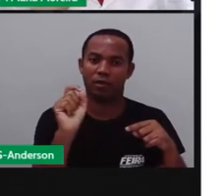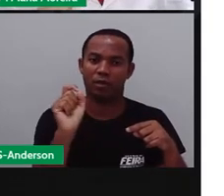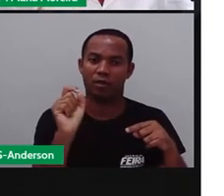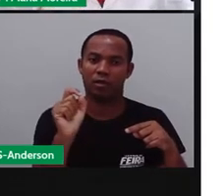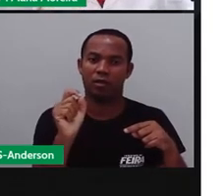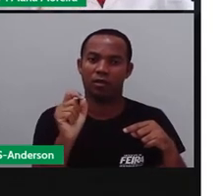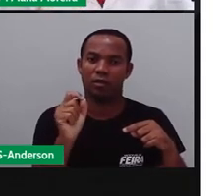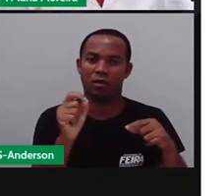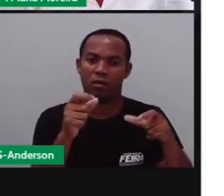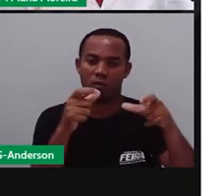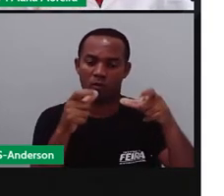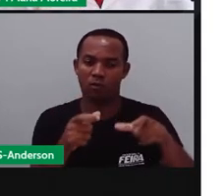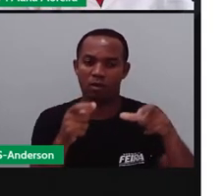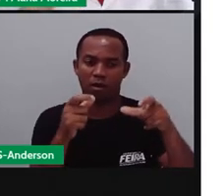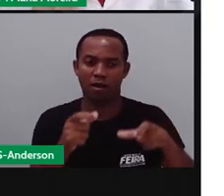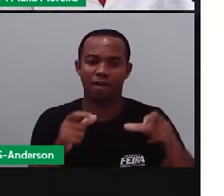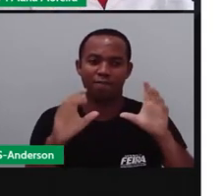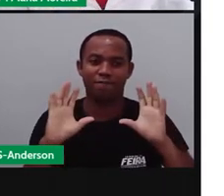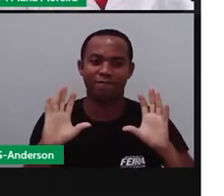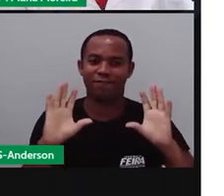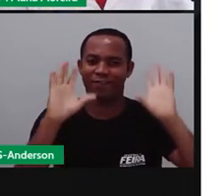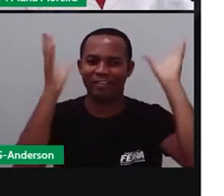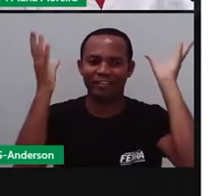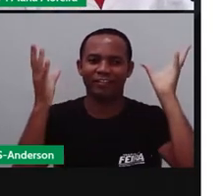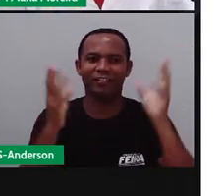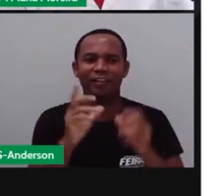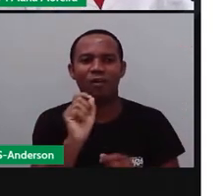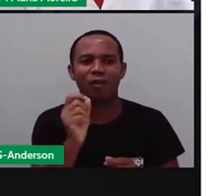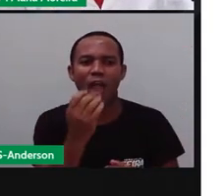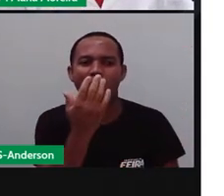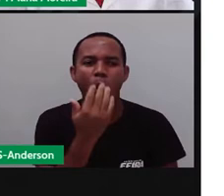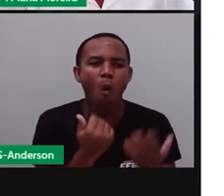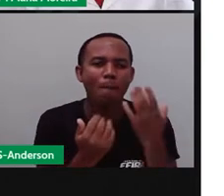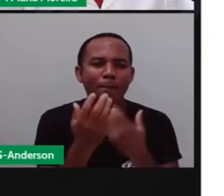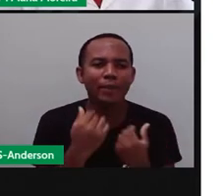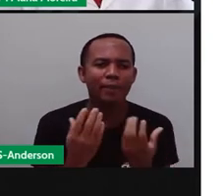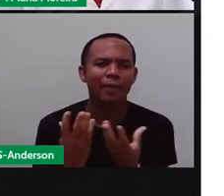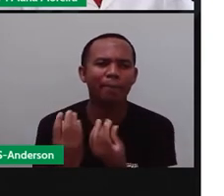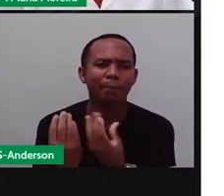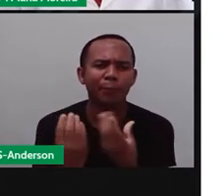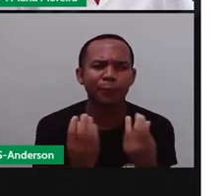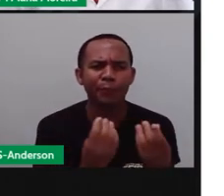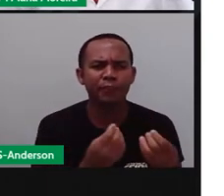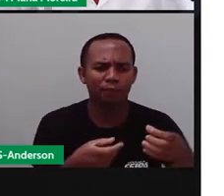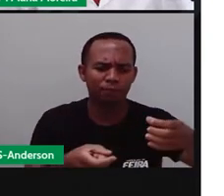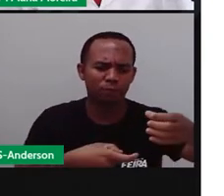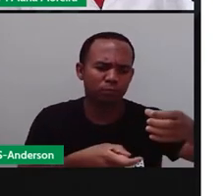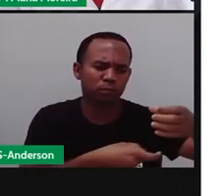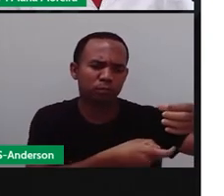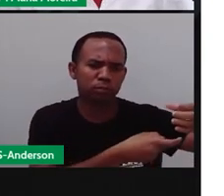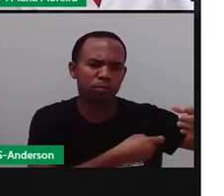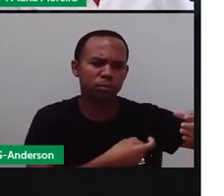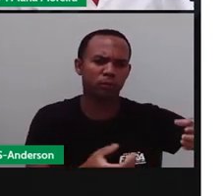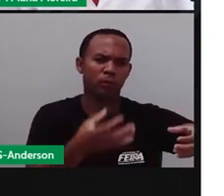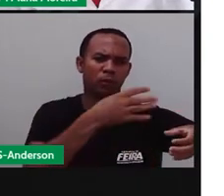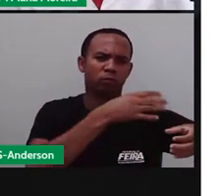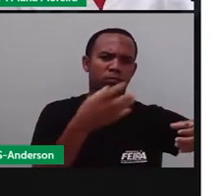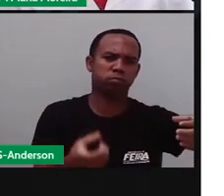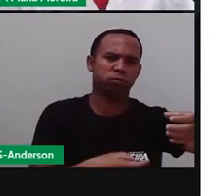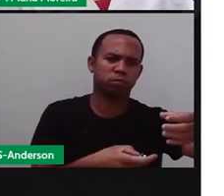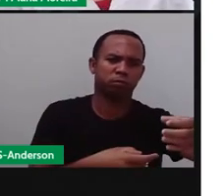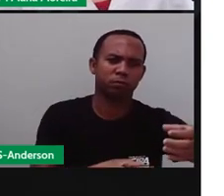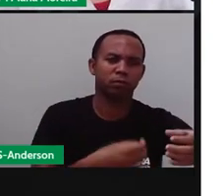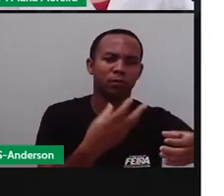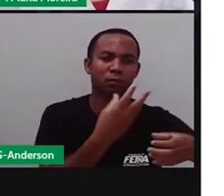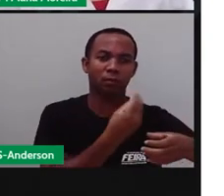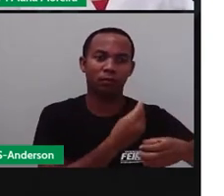Essa essência de se comemorar o quê? A fartura das colheitas, né? E que garante o quê? A proteção e felicidade do povo, porque